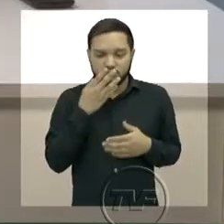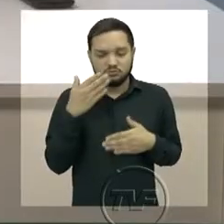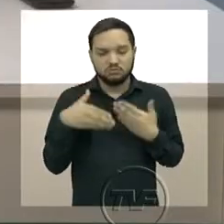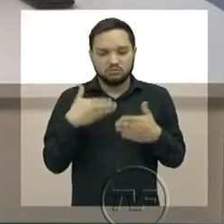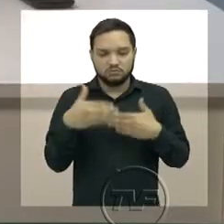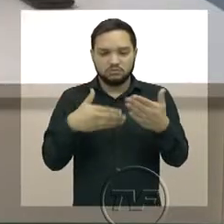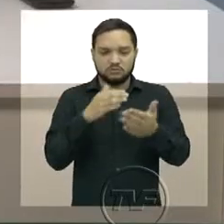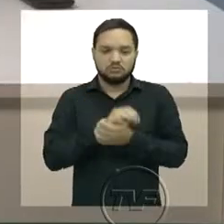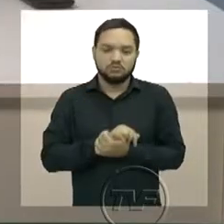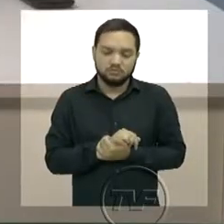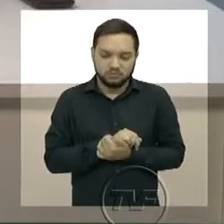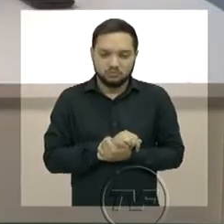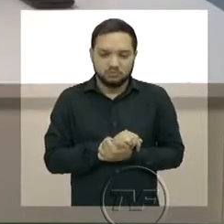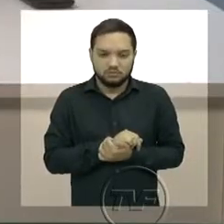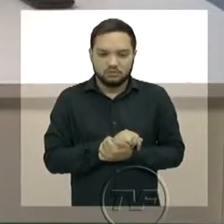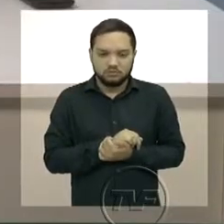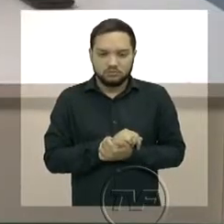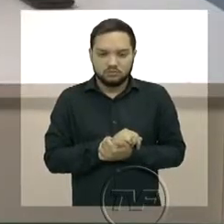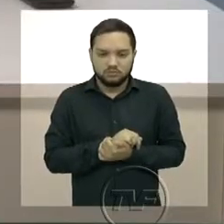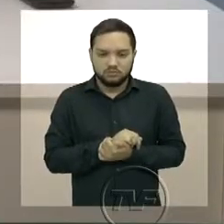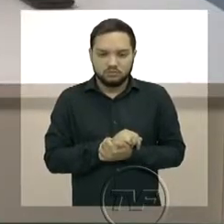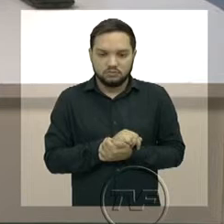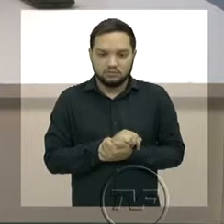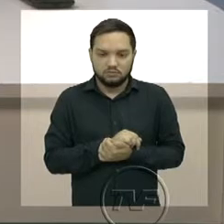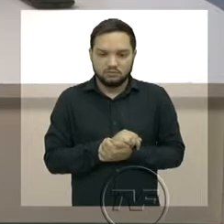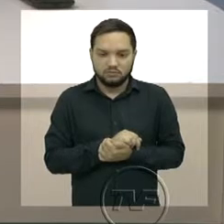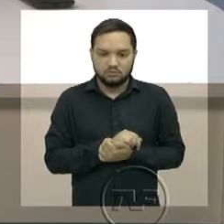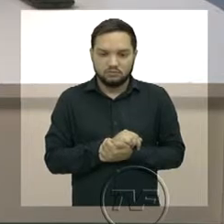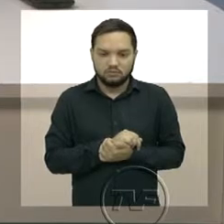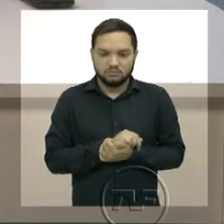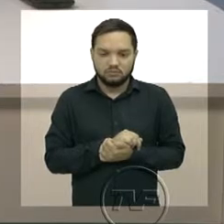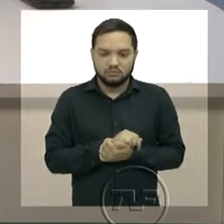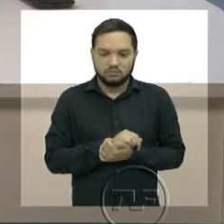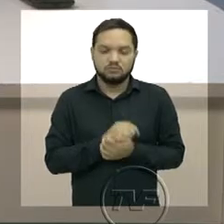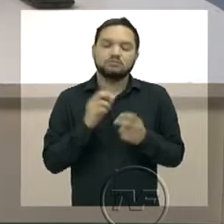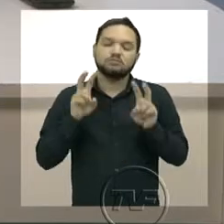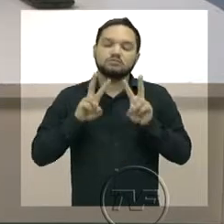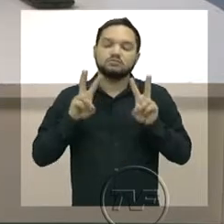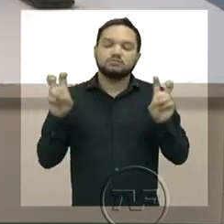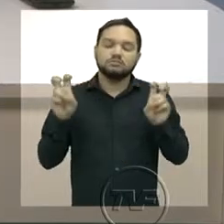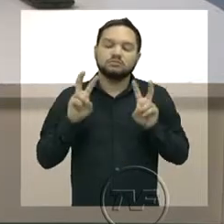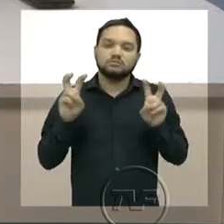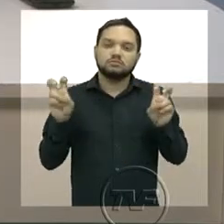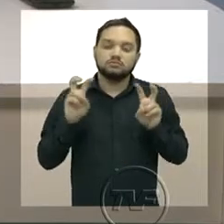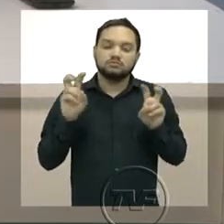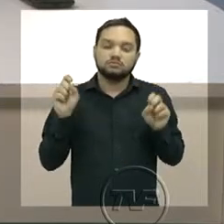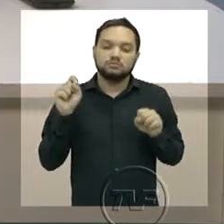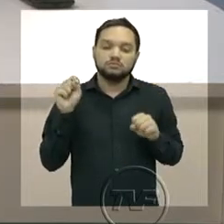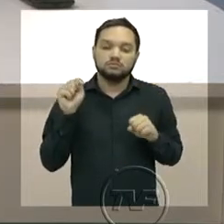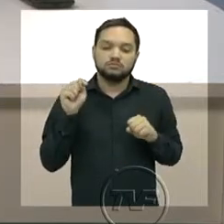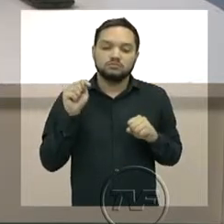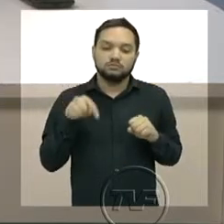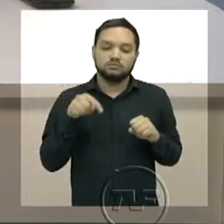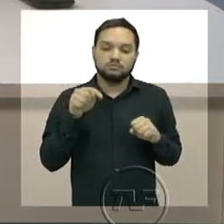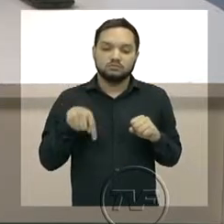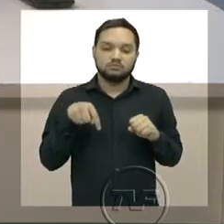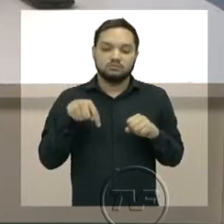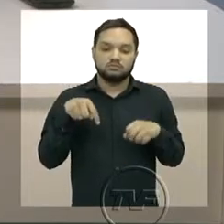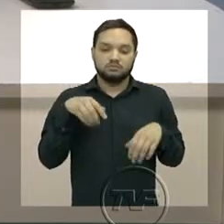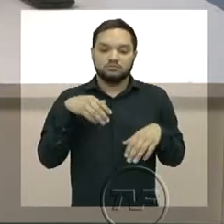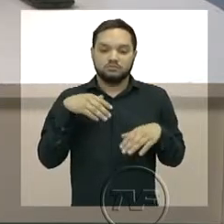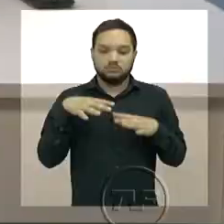uma reserva de relação institucional, relação determinados setores do parlamento com o